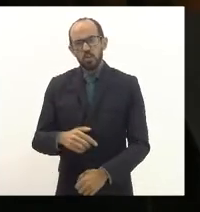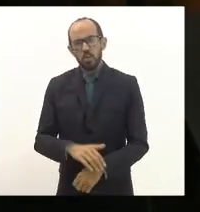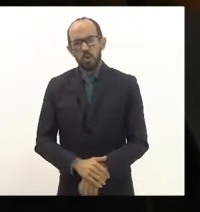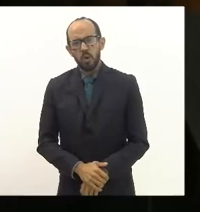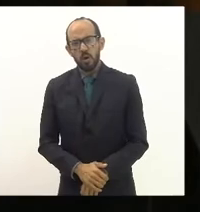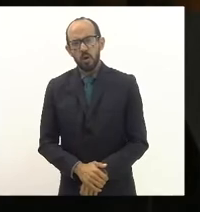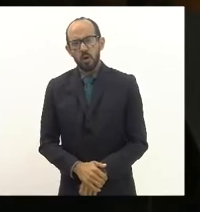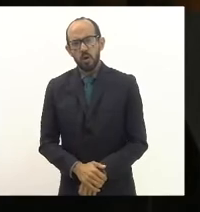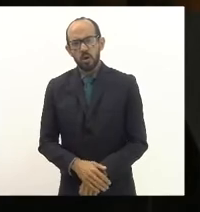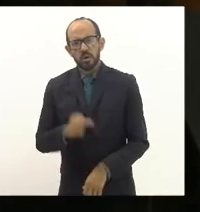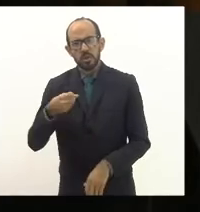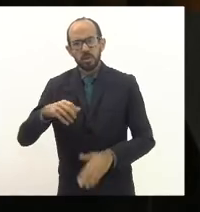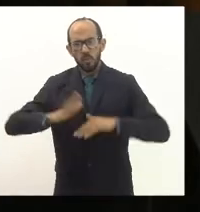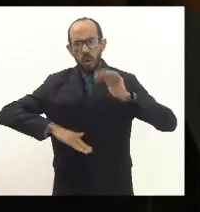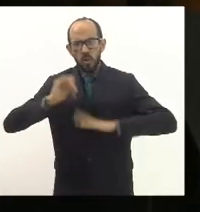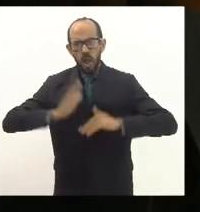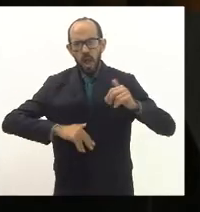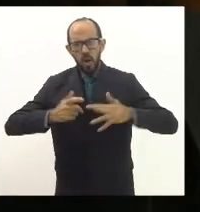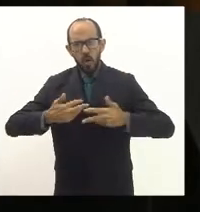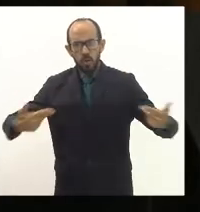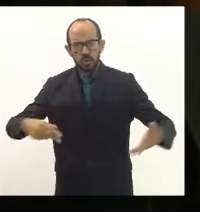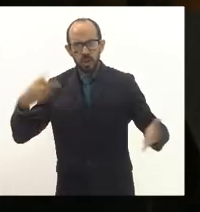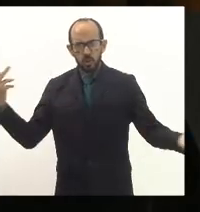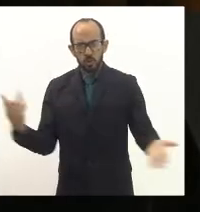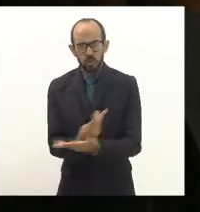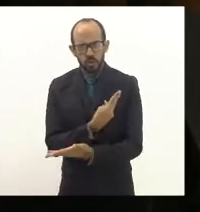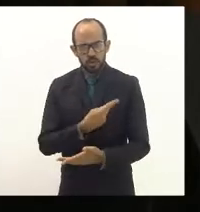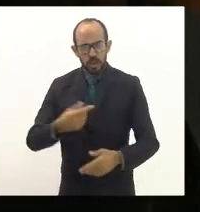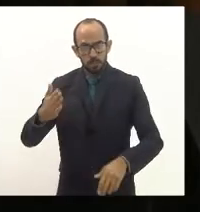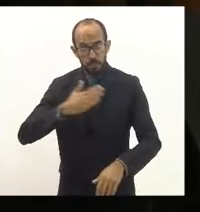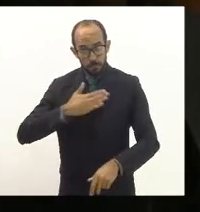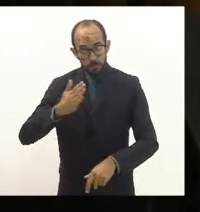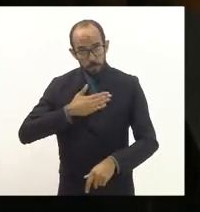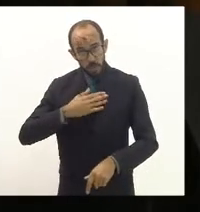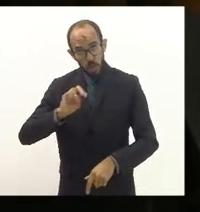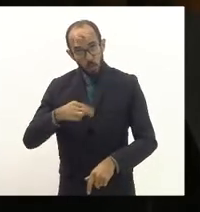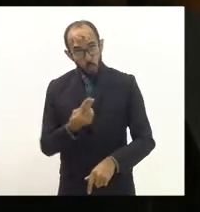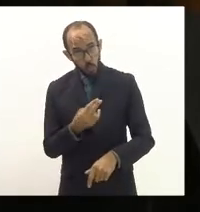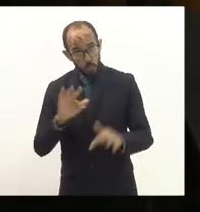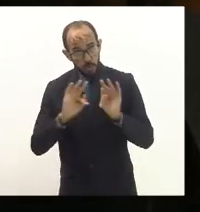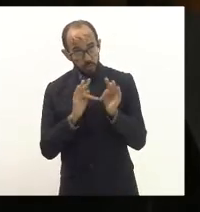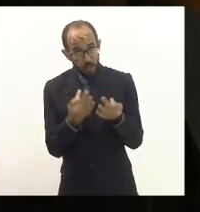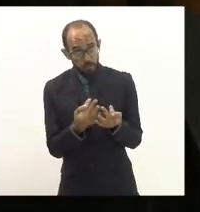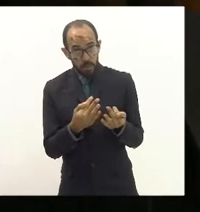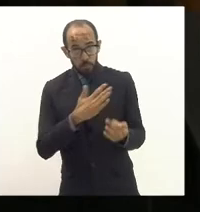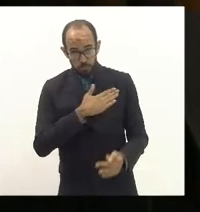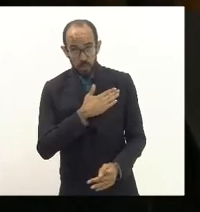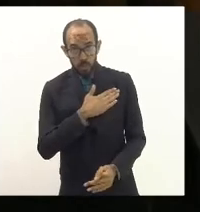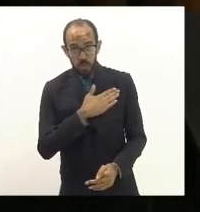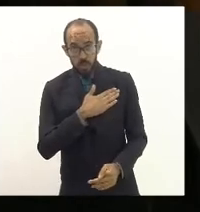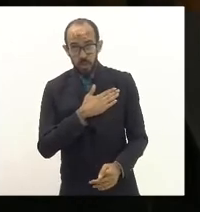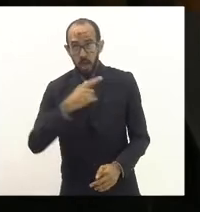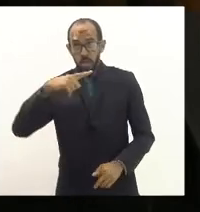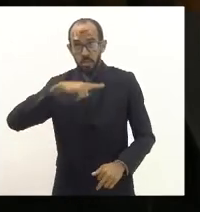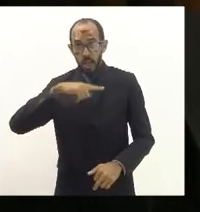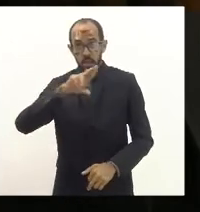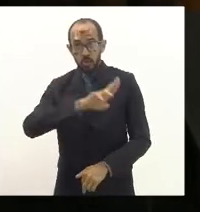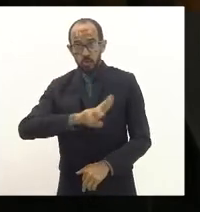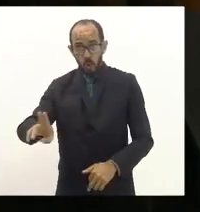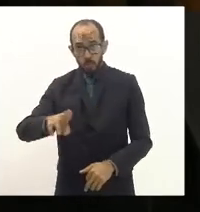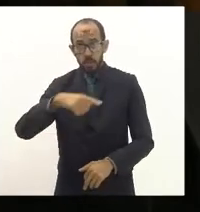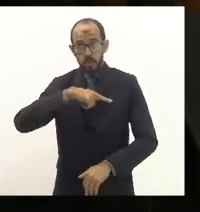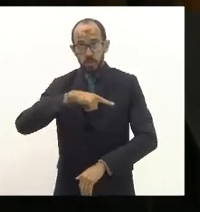que qualquer coisa que vier acontecer a mim ou aos meus familiares tem nome e